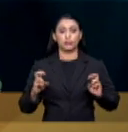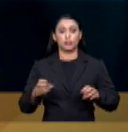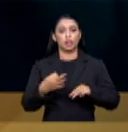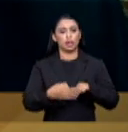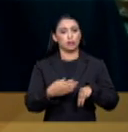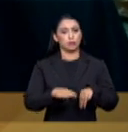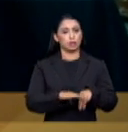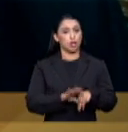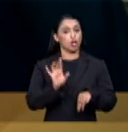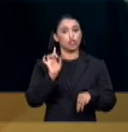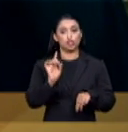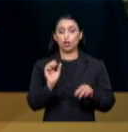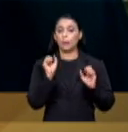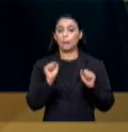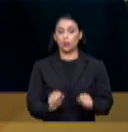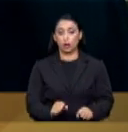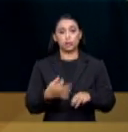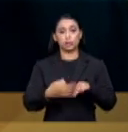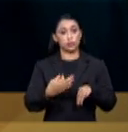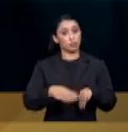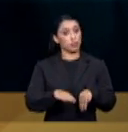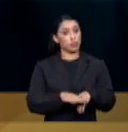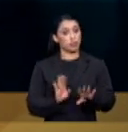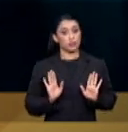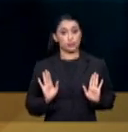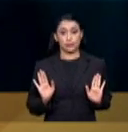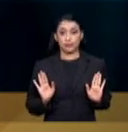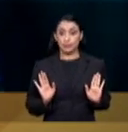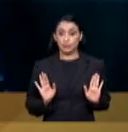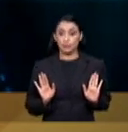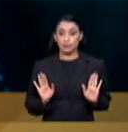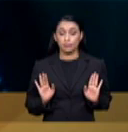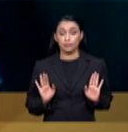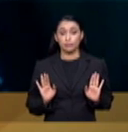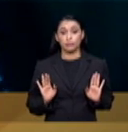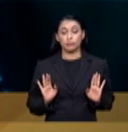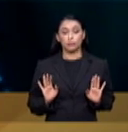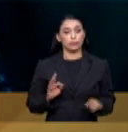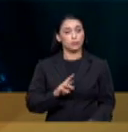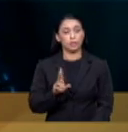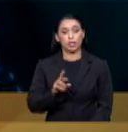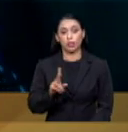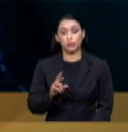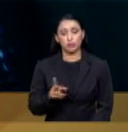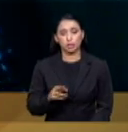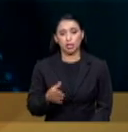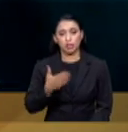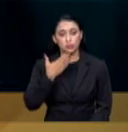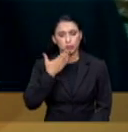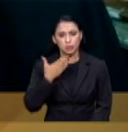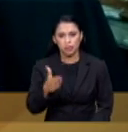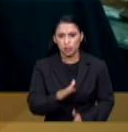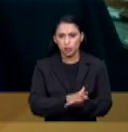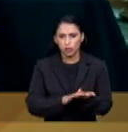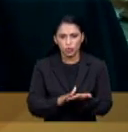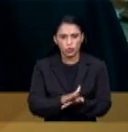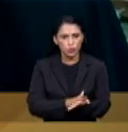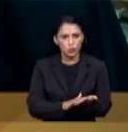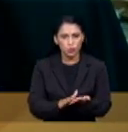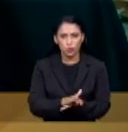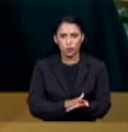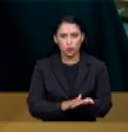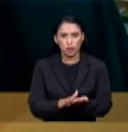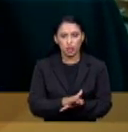o integrante do tribunal. Então, não houve requerimento algum